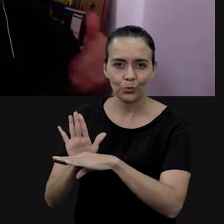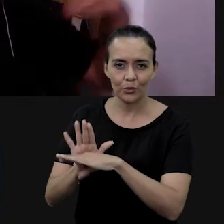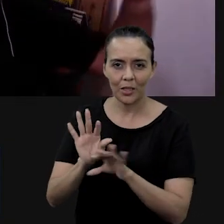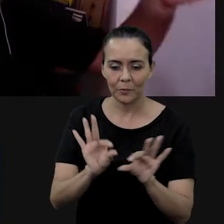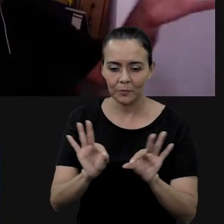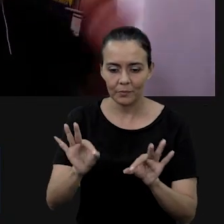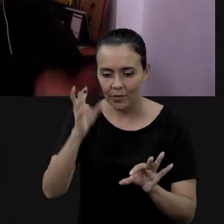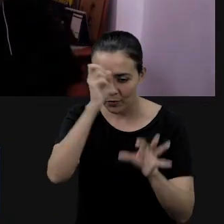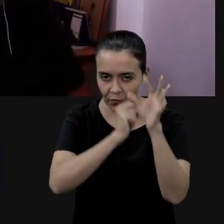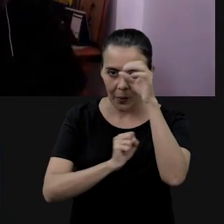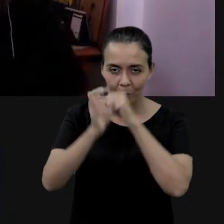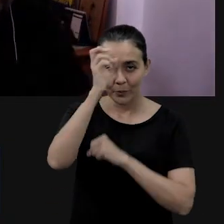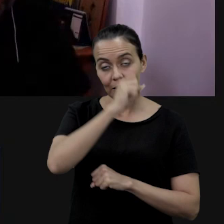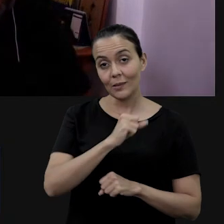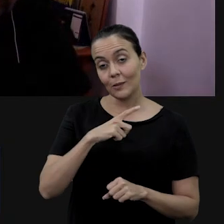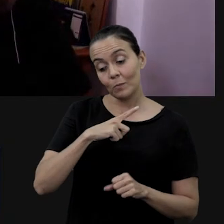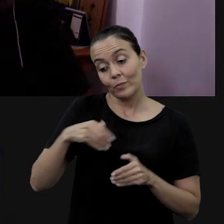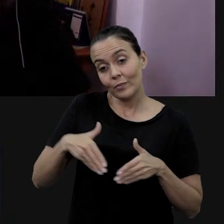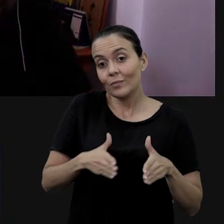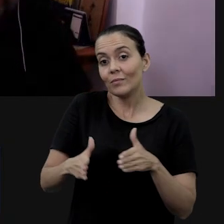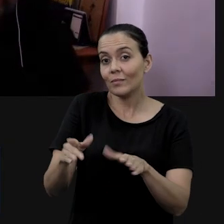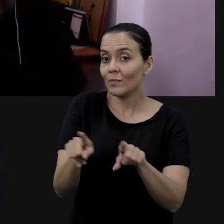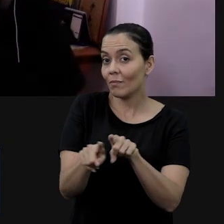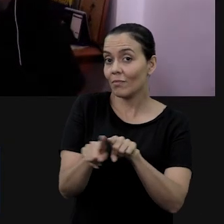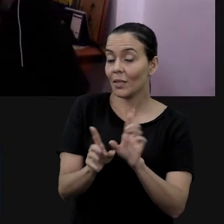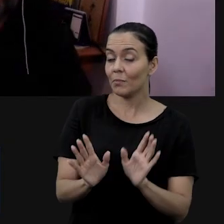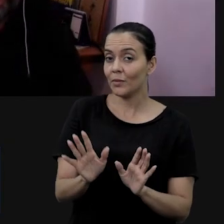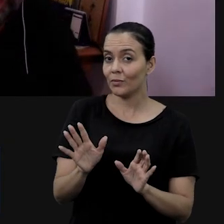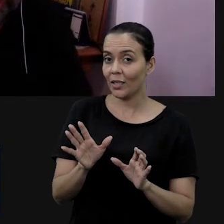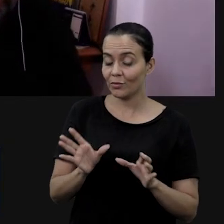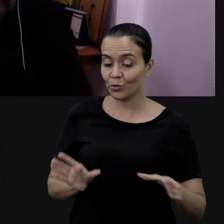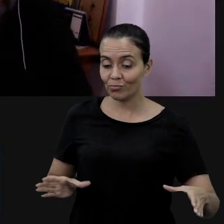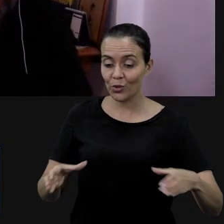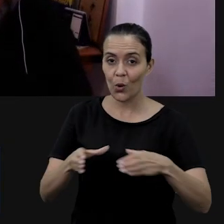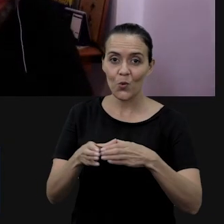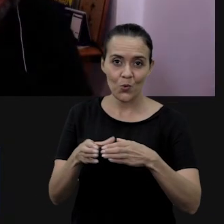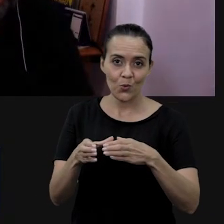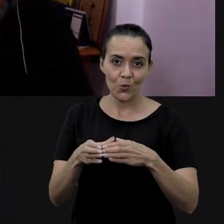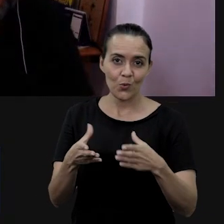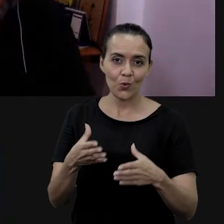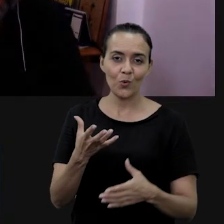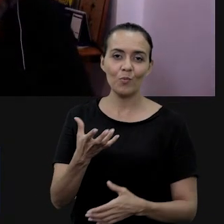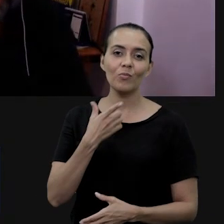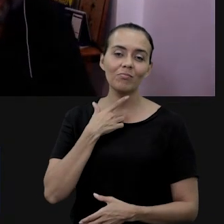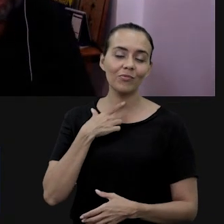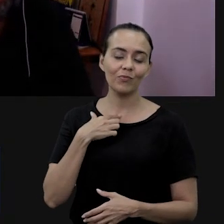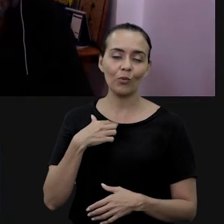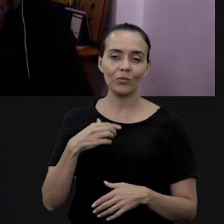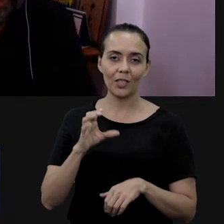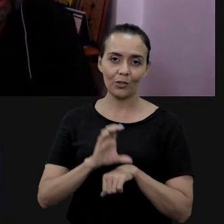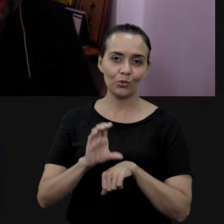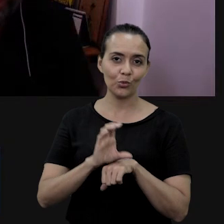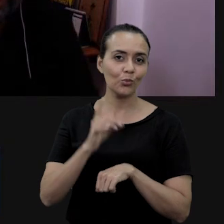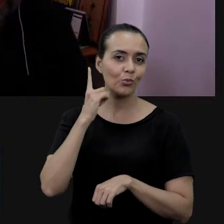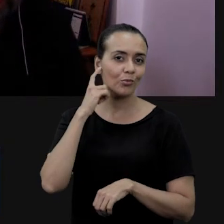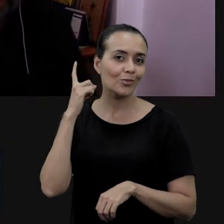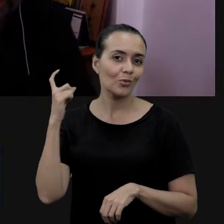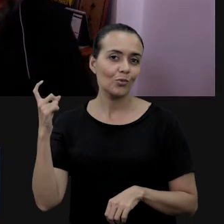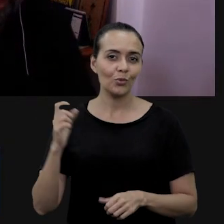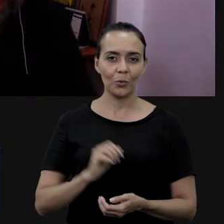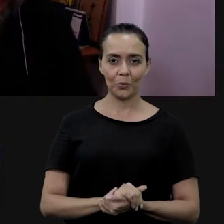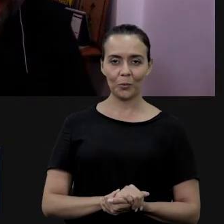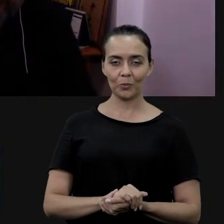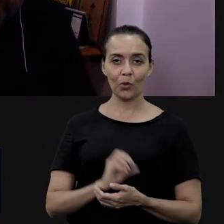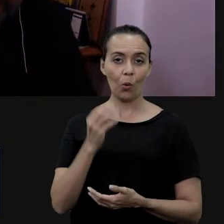começa assim e daí vai crescendo. Então tem esse caminho também na galera, na turma do som do cinema